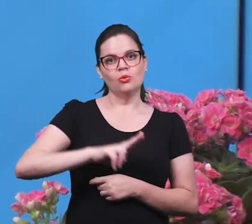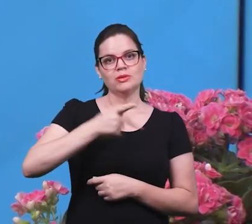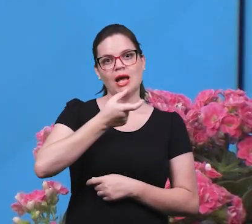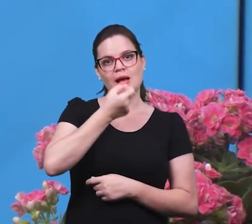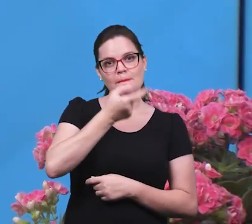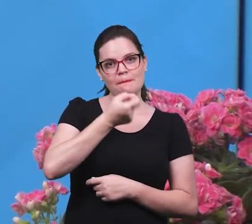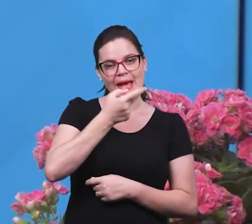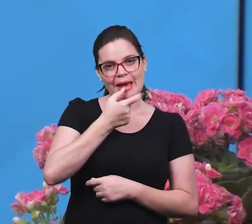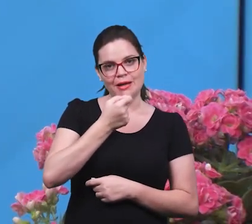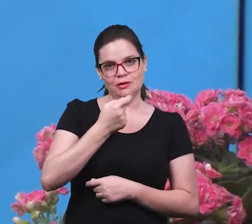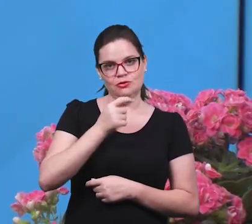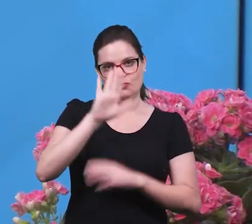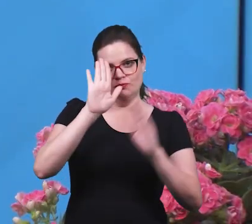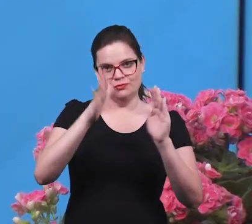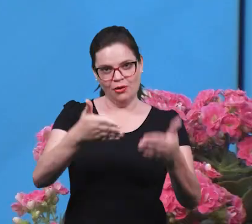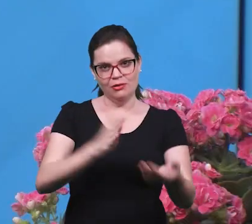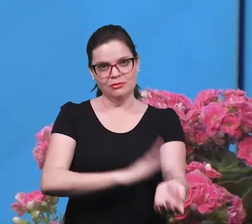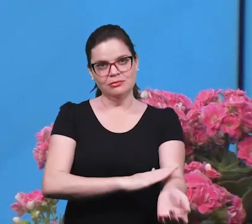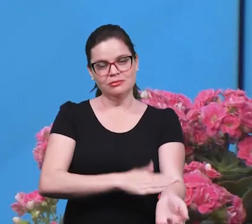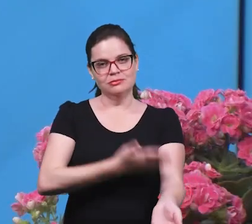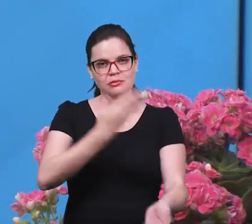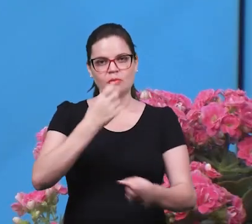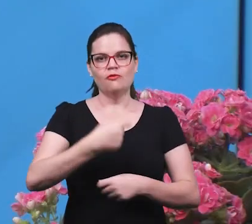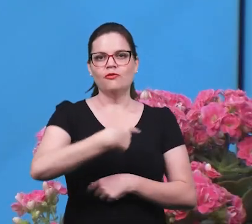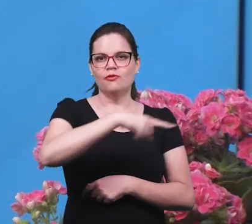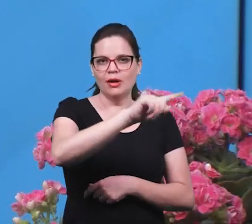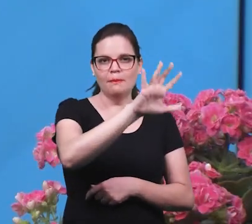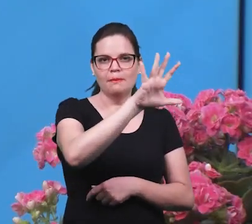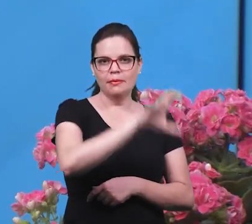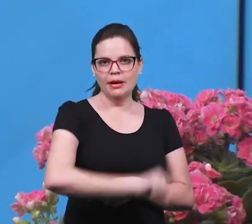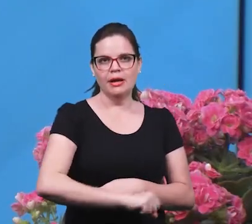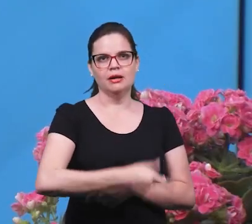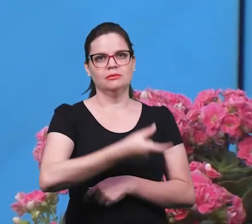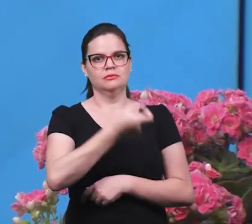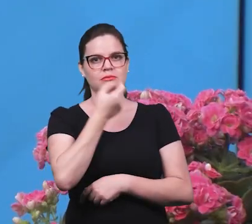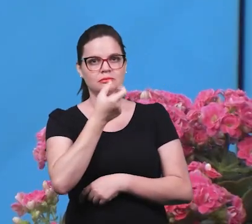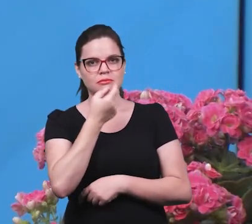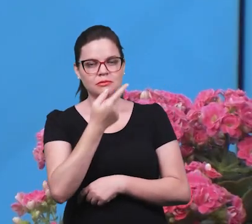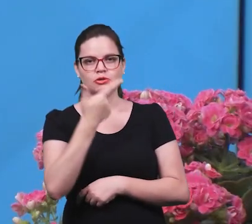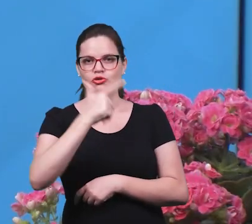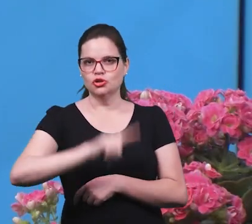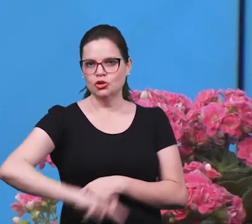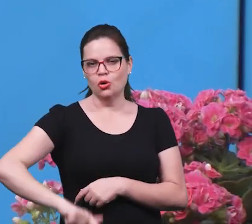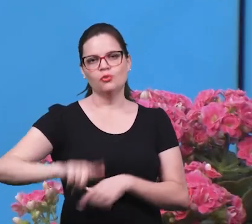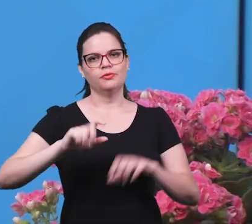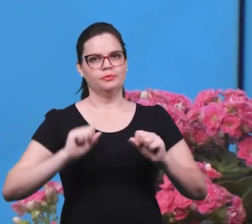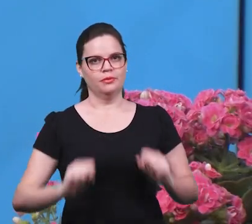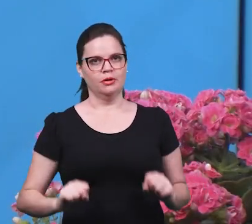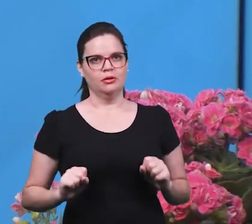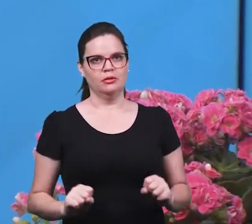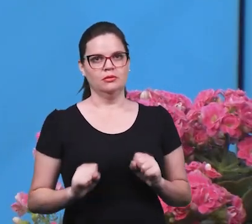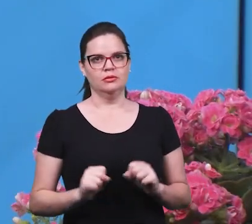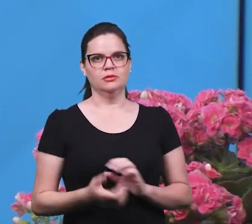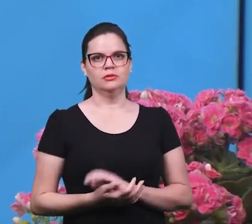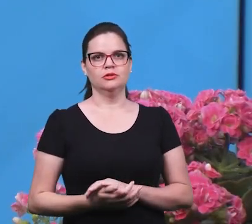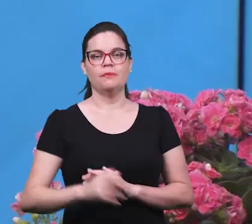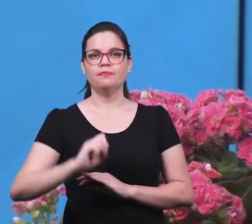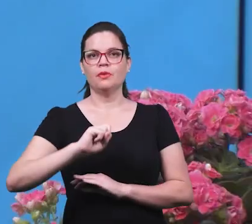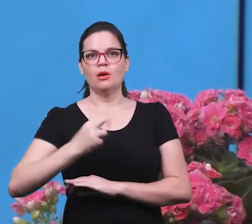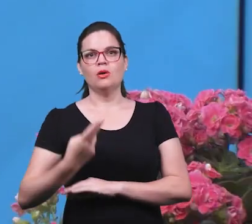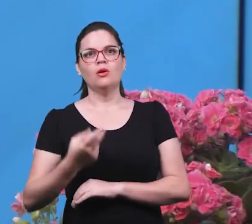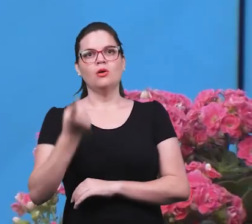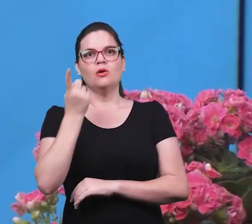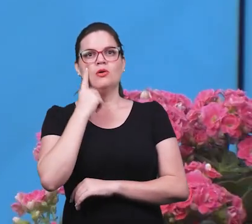antipertensivo, ela pode usar uma nova dose, certo? Ou ver se realmente